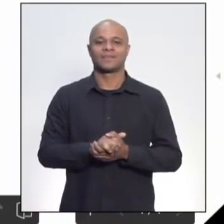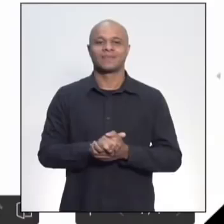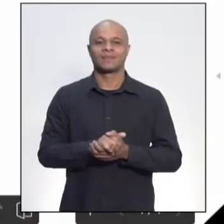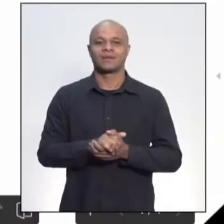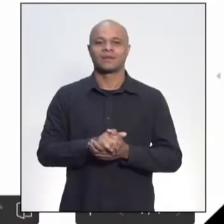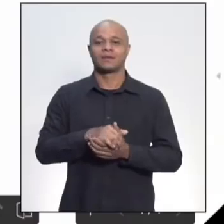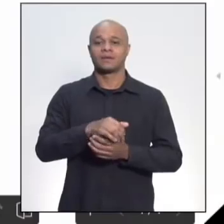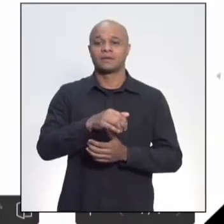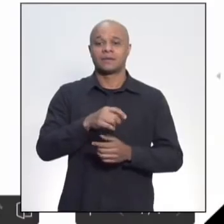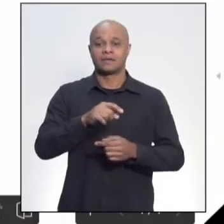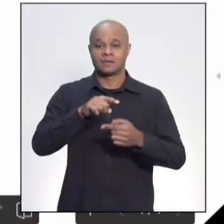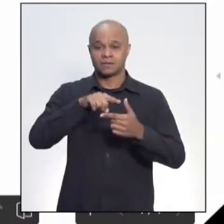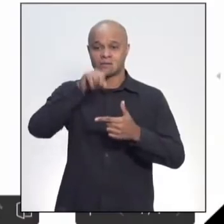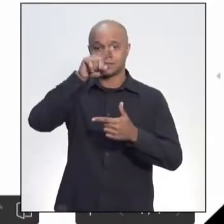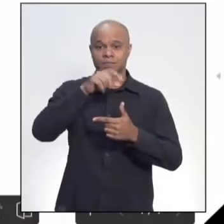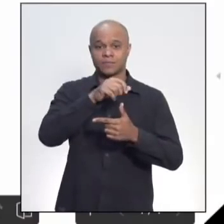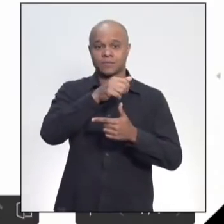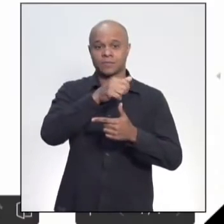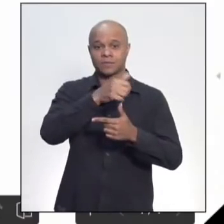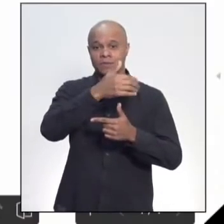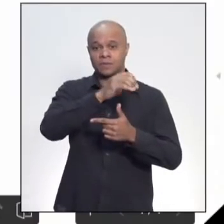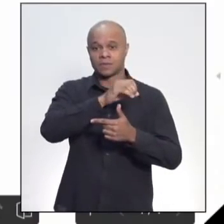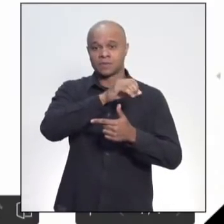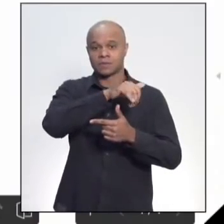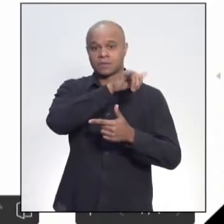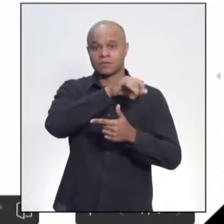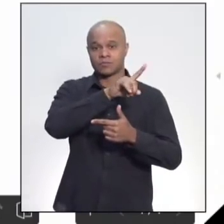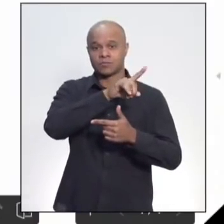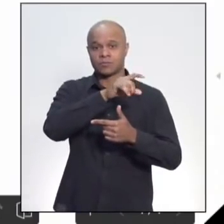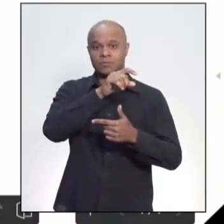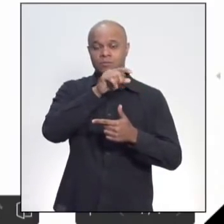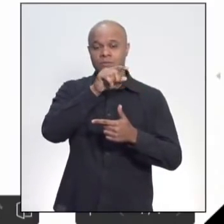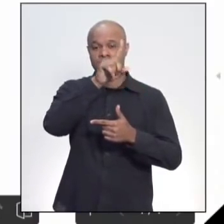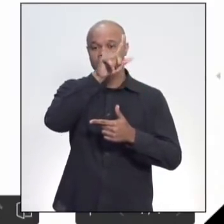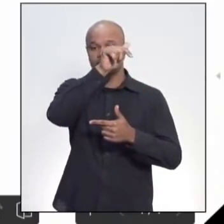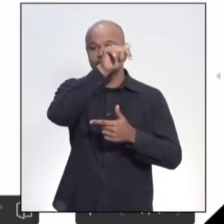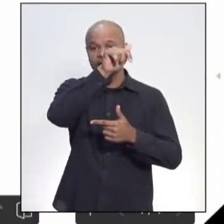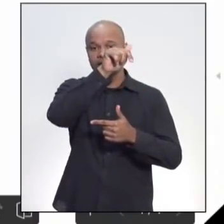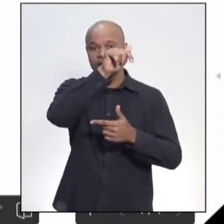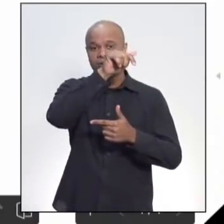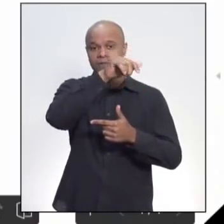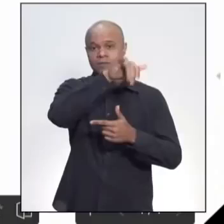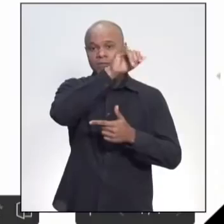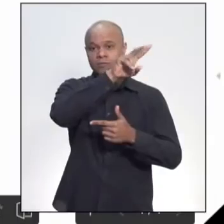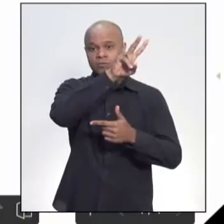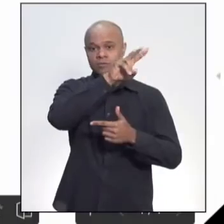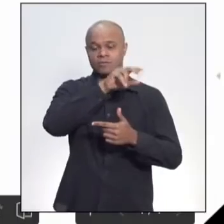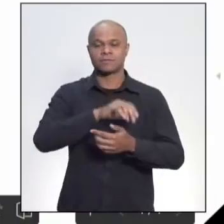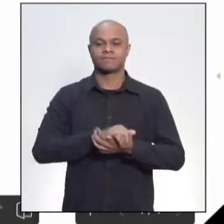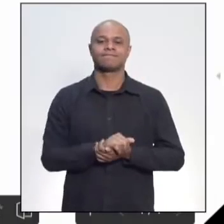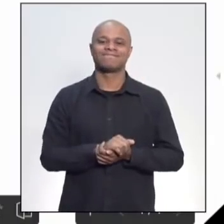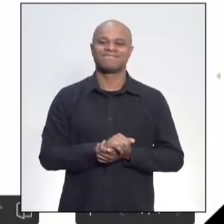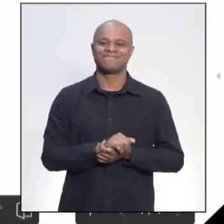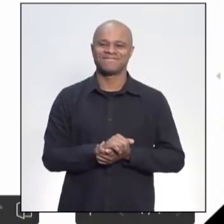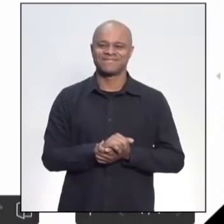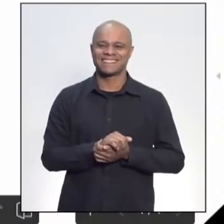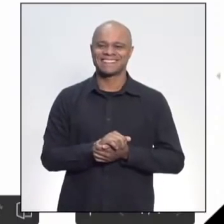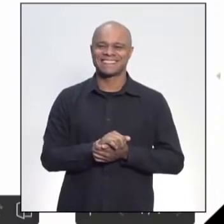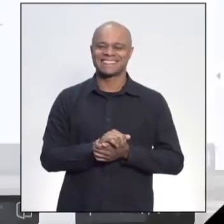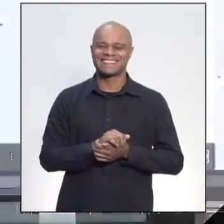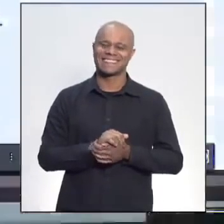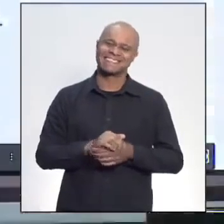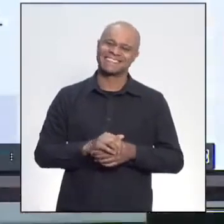meu y1, relacionado com x2, é o meu y2. Então, lembra que o A é a variação do